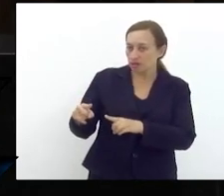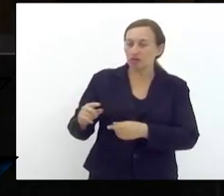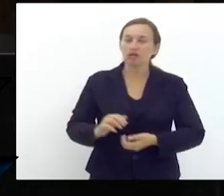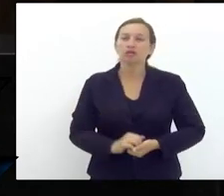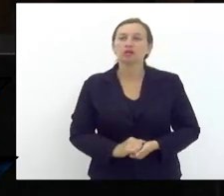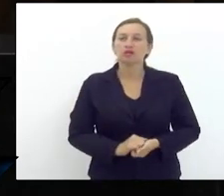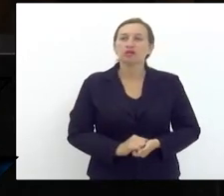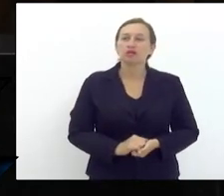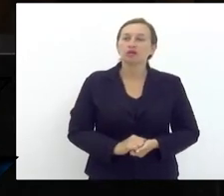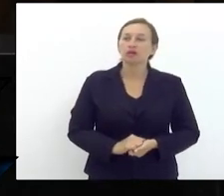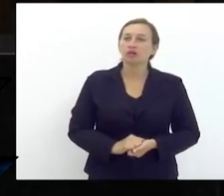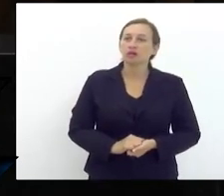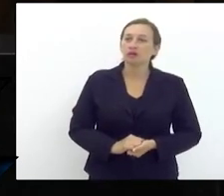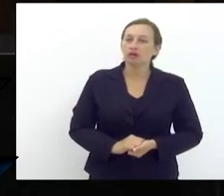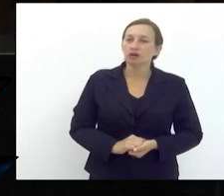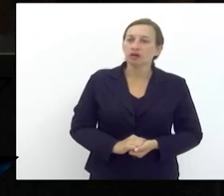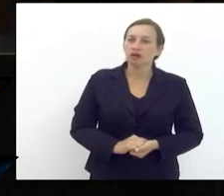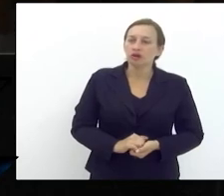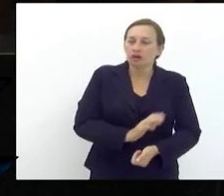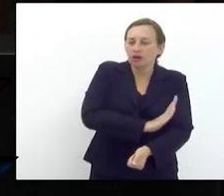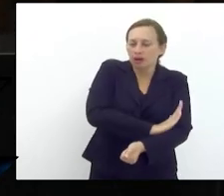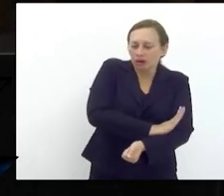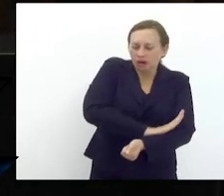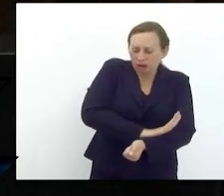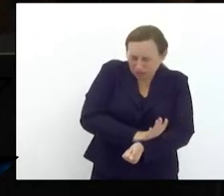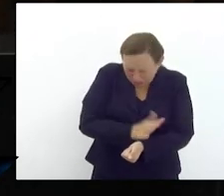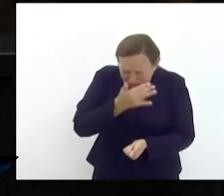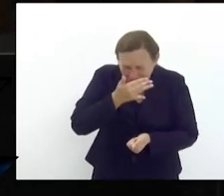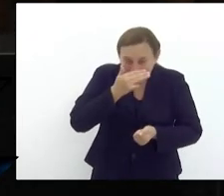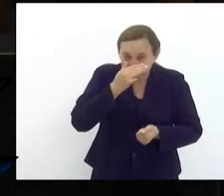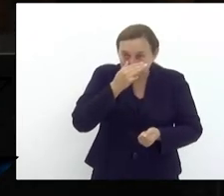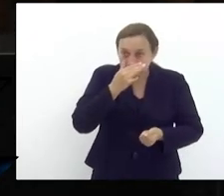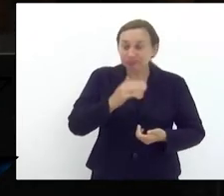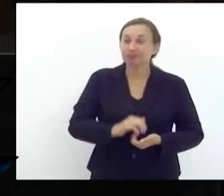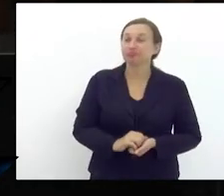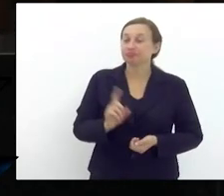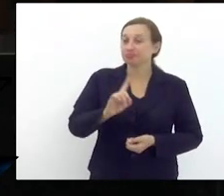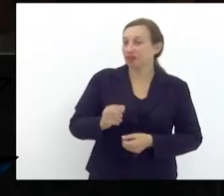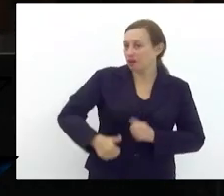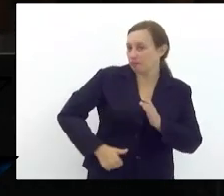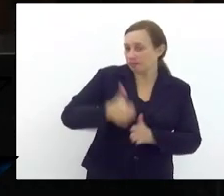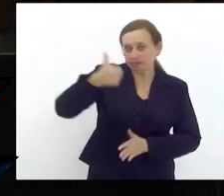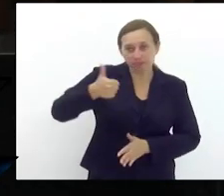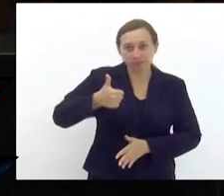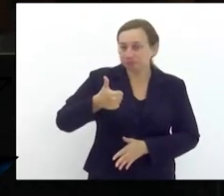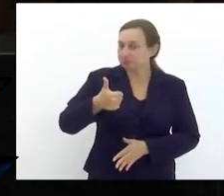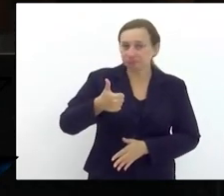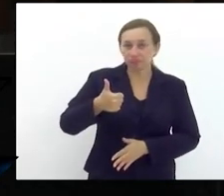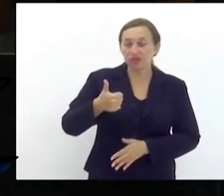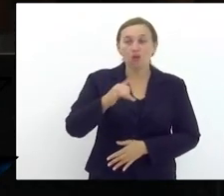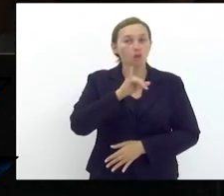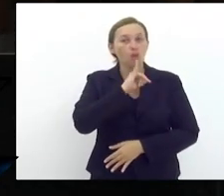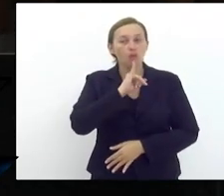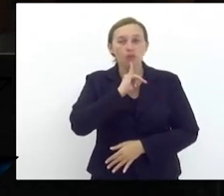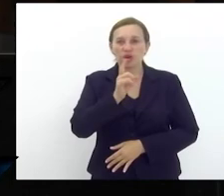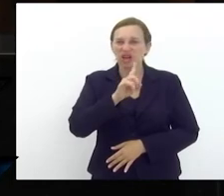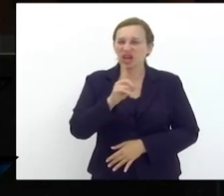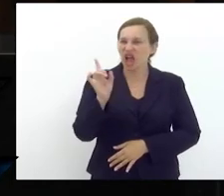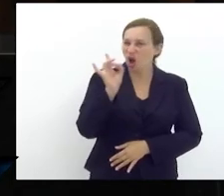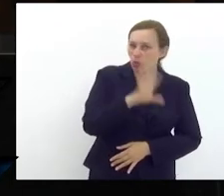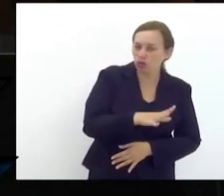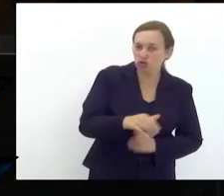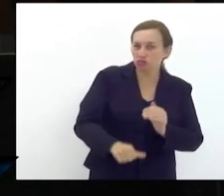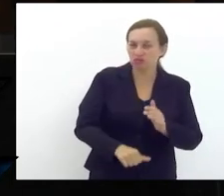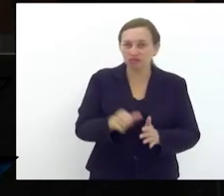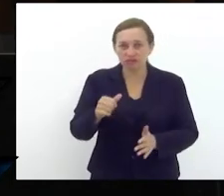sistemáticamente por racistas não foi a primeira vez infelizmente não será a última vez